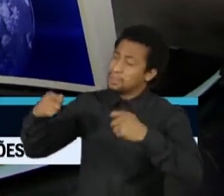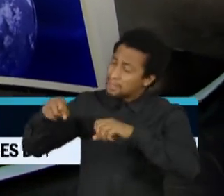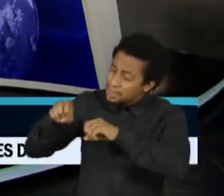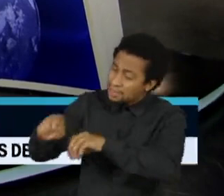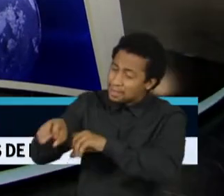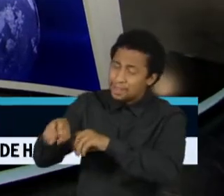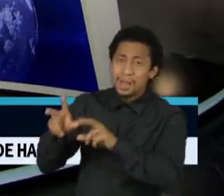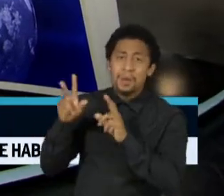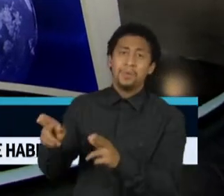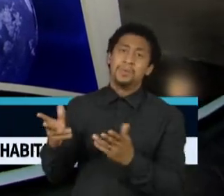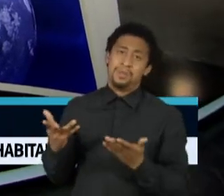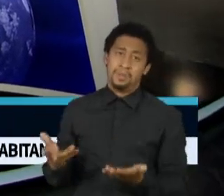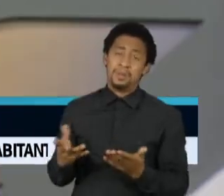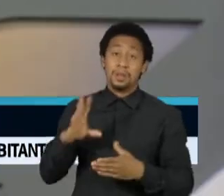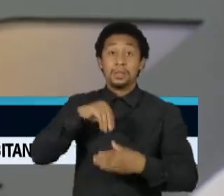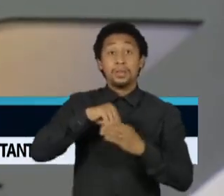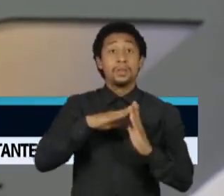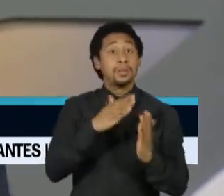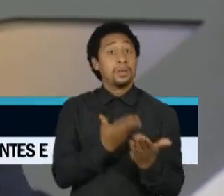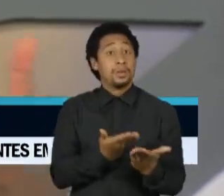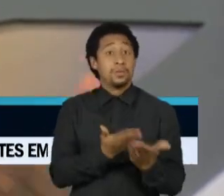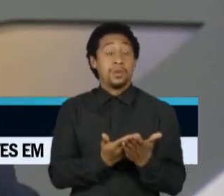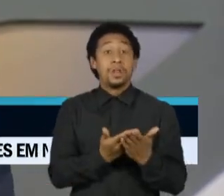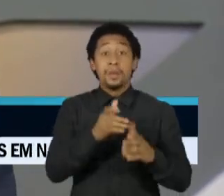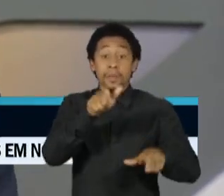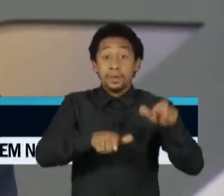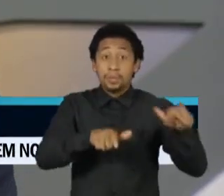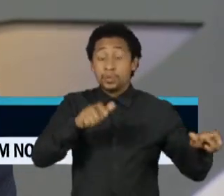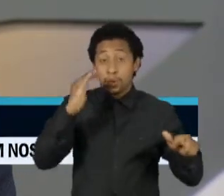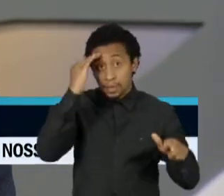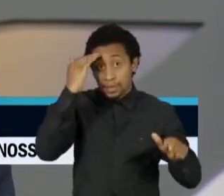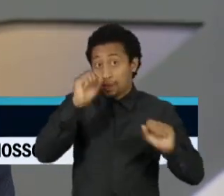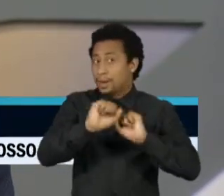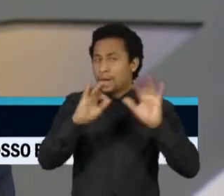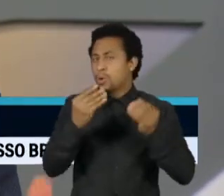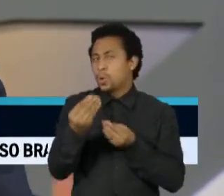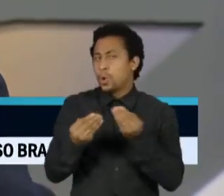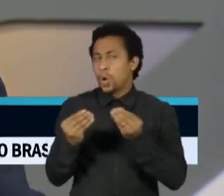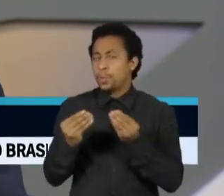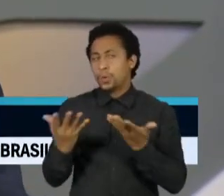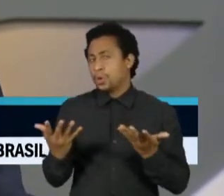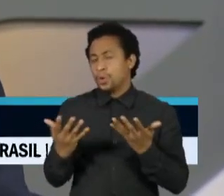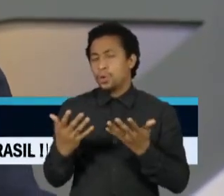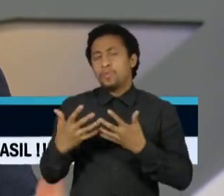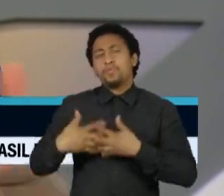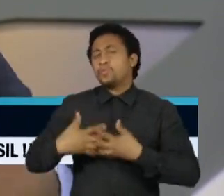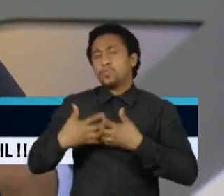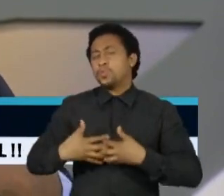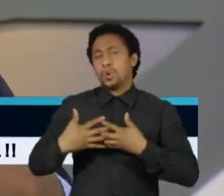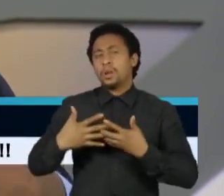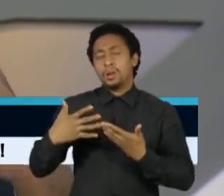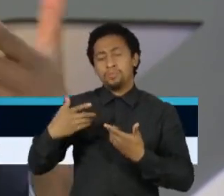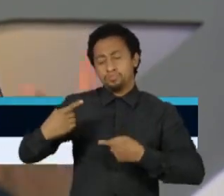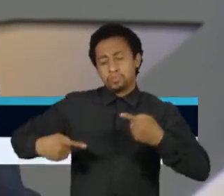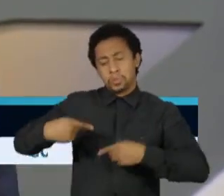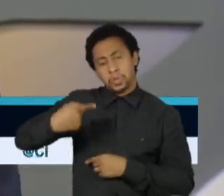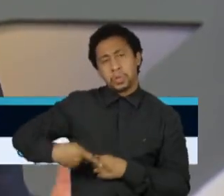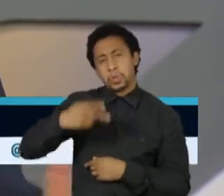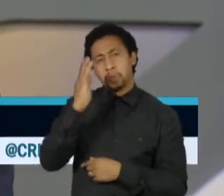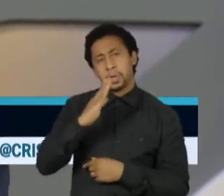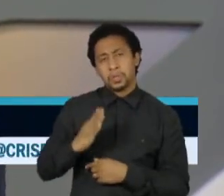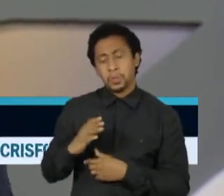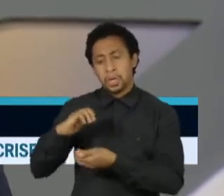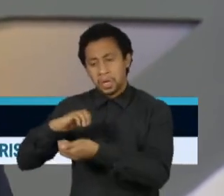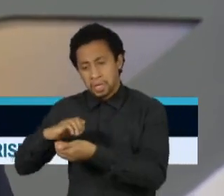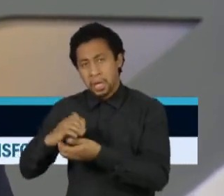o letramento dentro das escolas para que as pessoas possam entender como funciona o sistema político brasileiro para elas poderem se posicionar